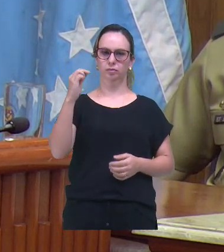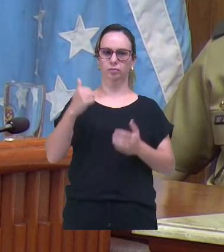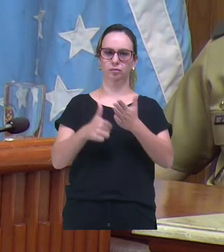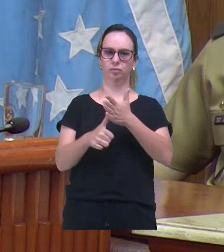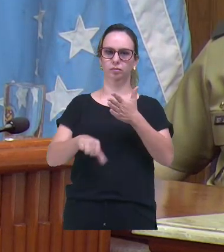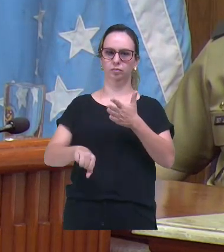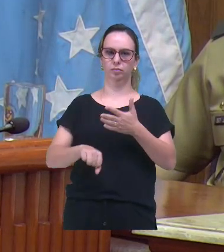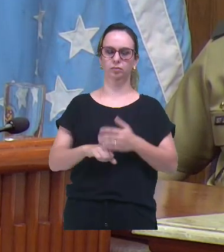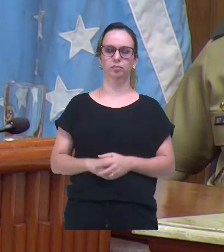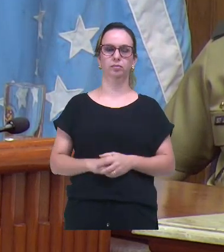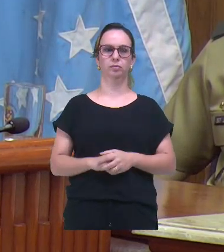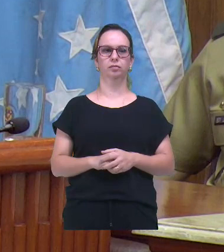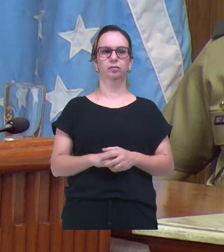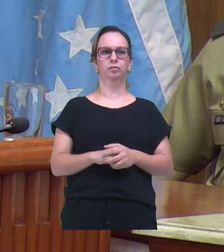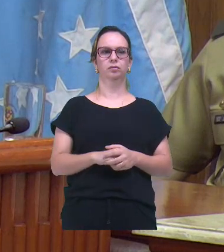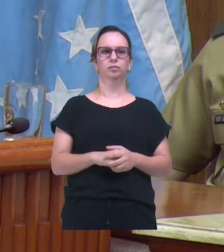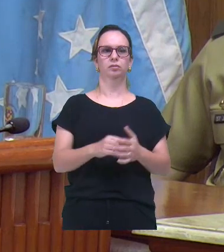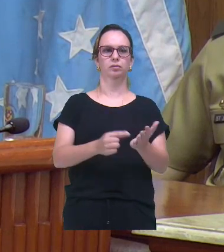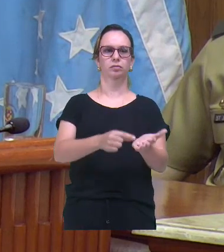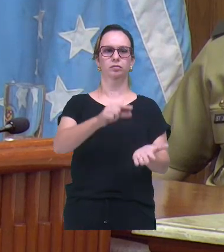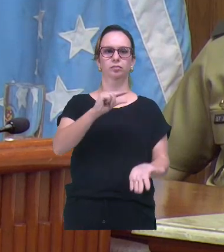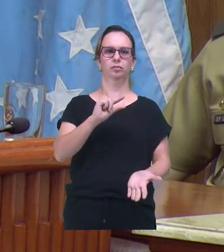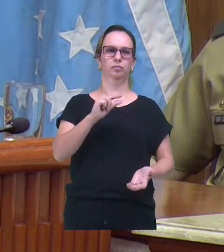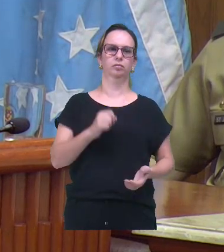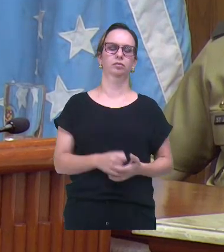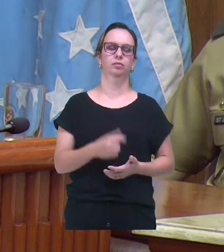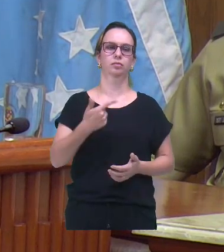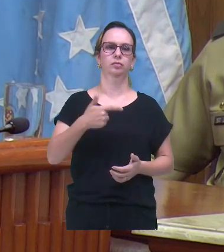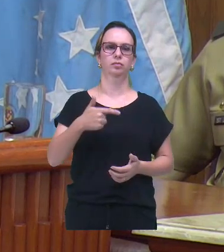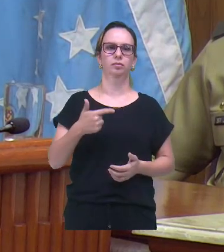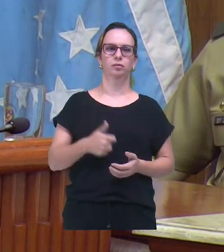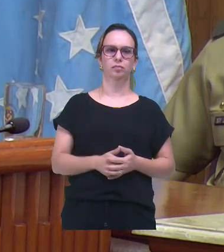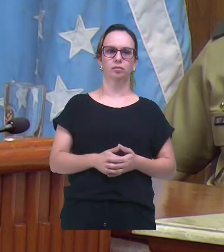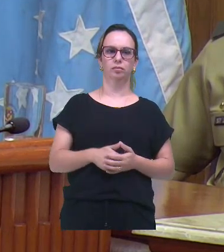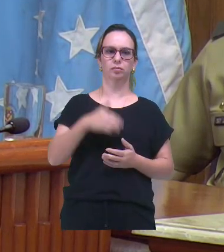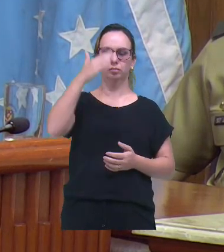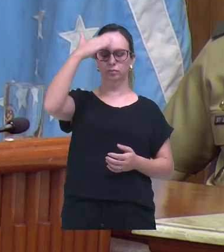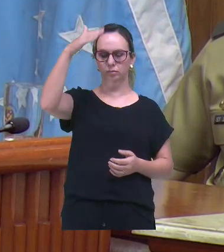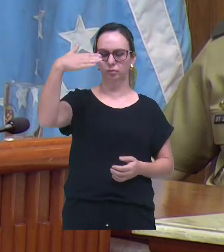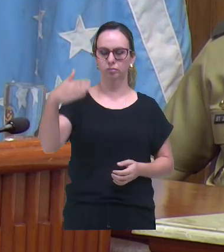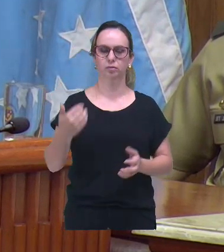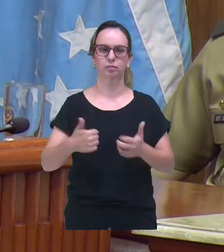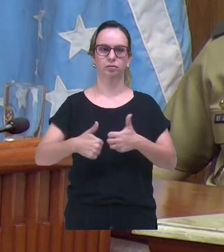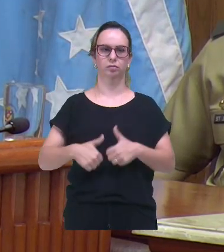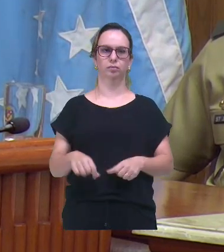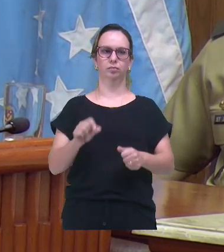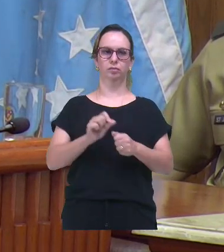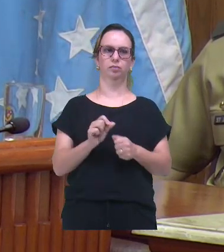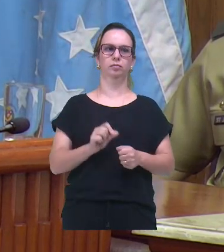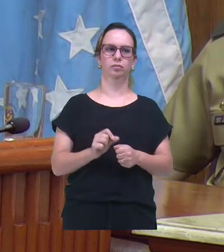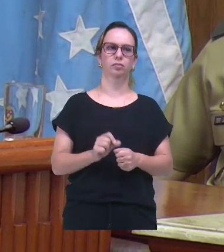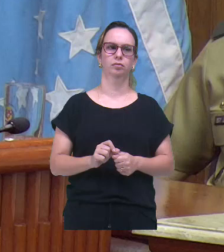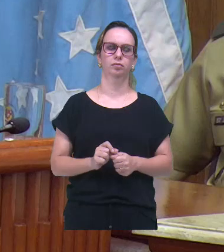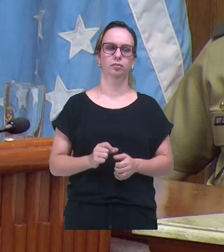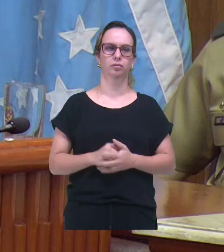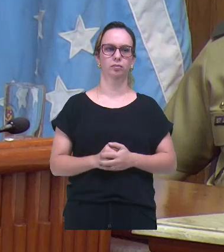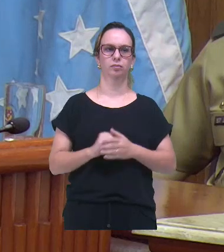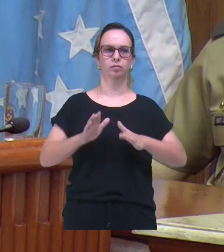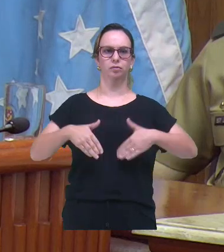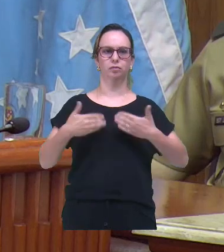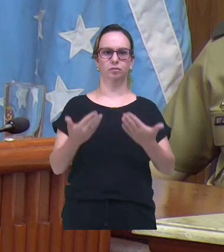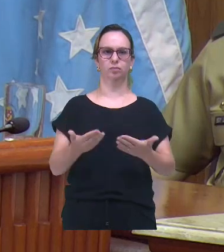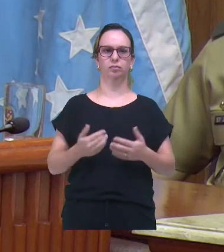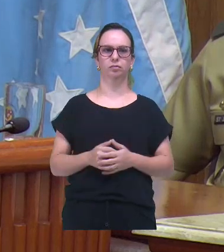Parágrafo 2º deste artigo. A honraria poderá ser concedida a título póstumo e sua entrega